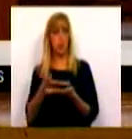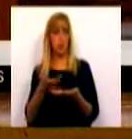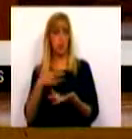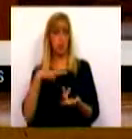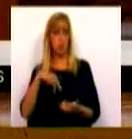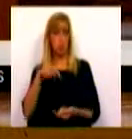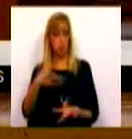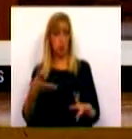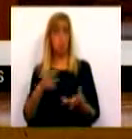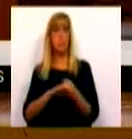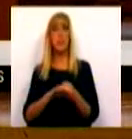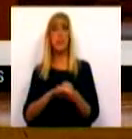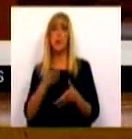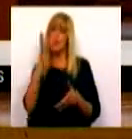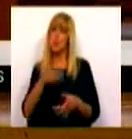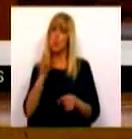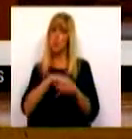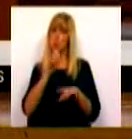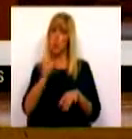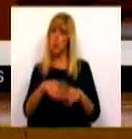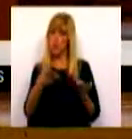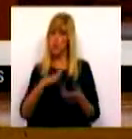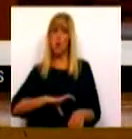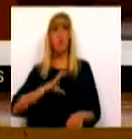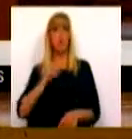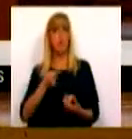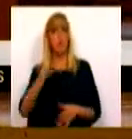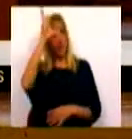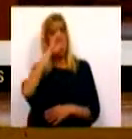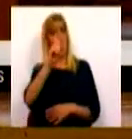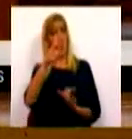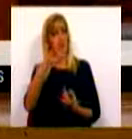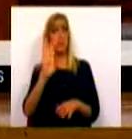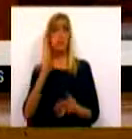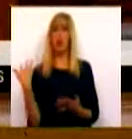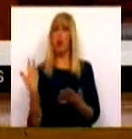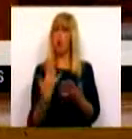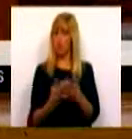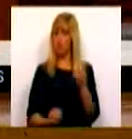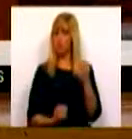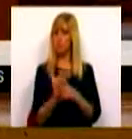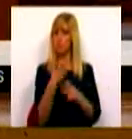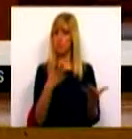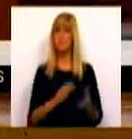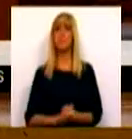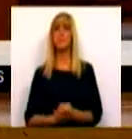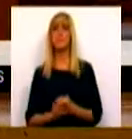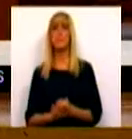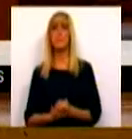país e, justamente por isso, uma confiança no governo que as tem vindo a criar.